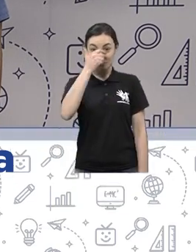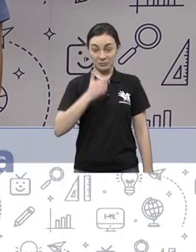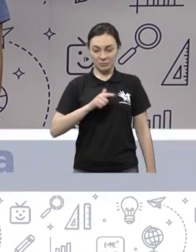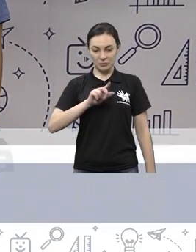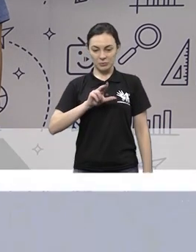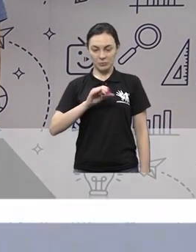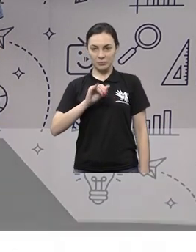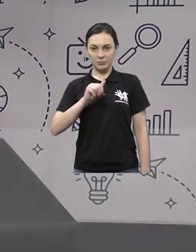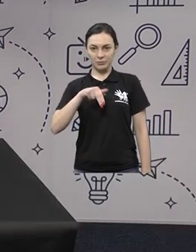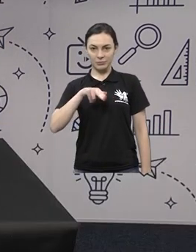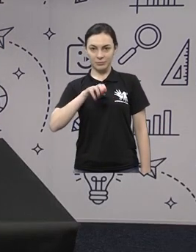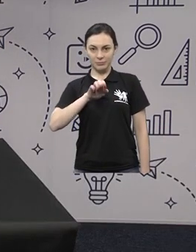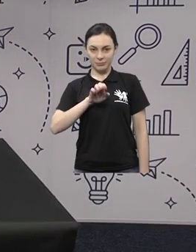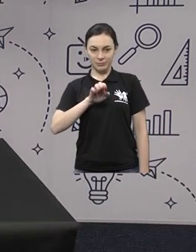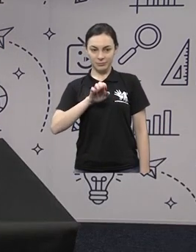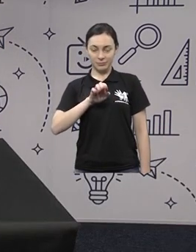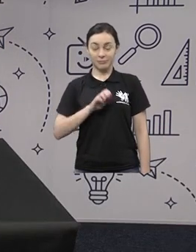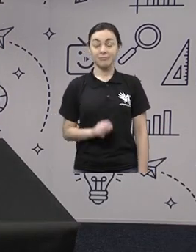nome é professora Luciane.